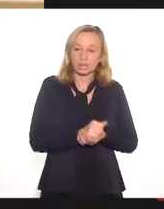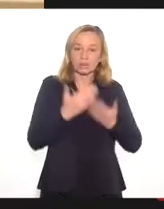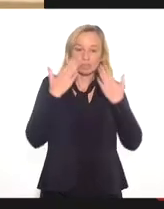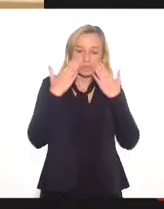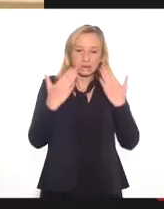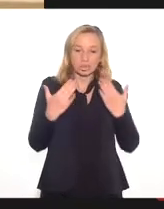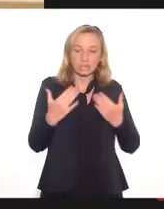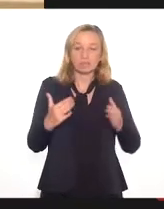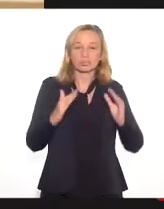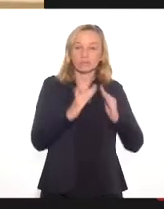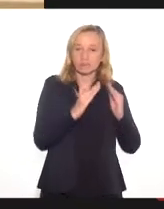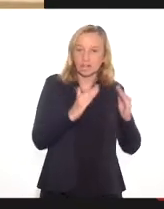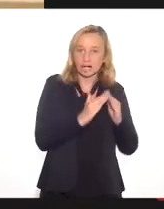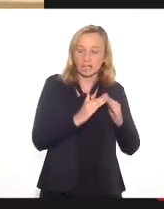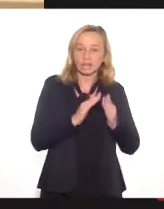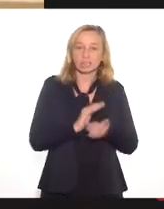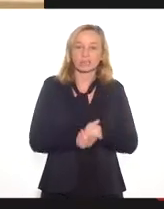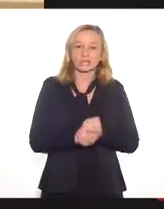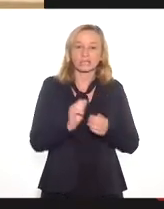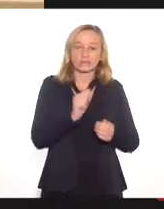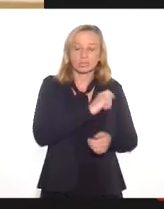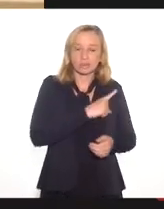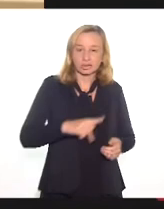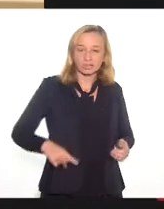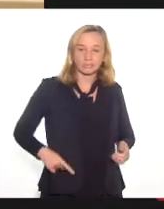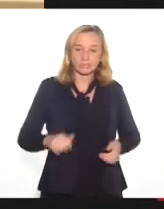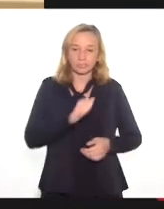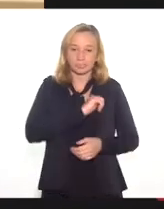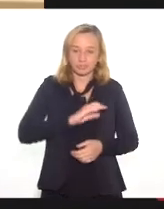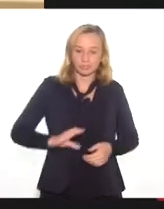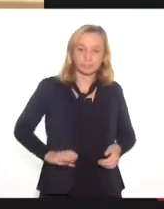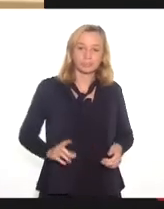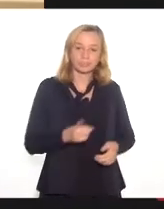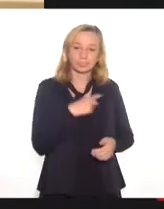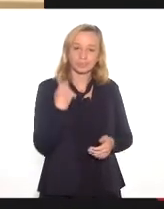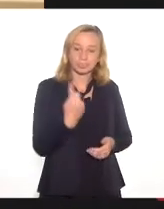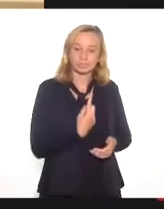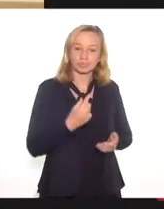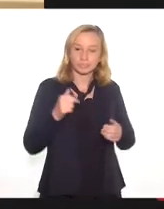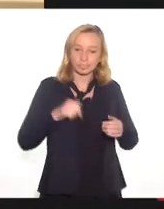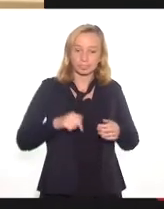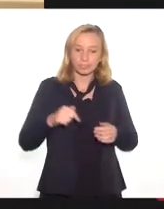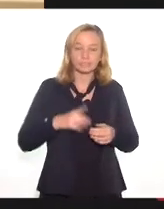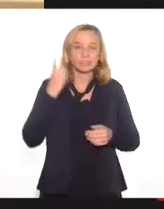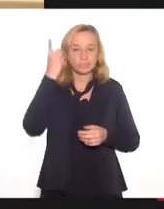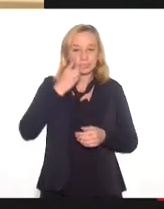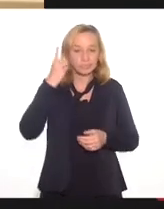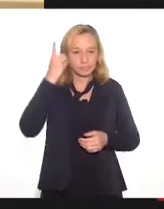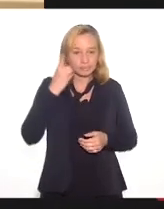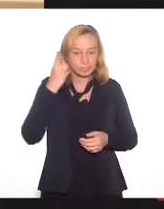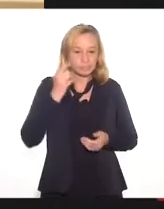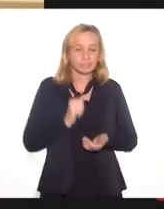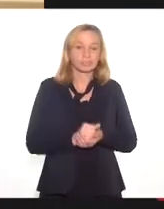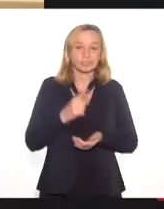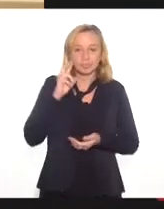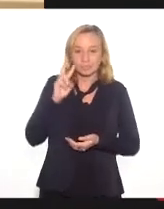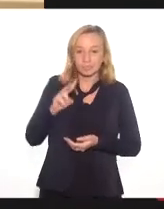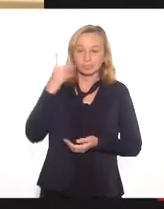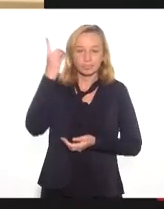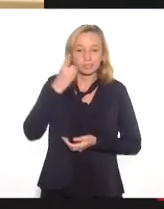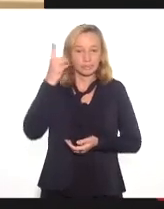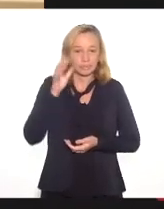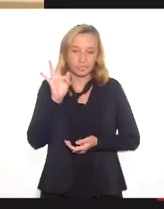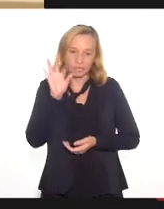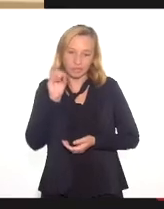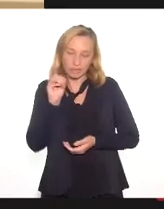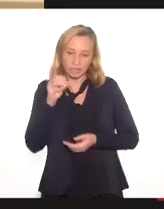apresentado por essa casa, pelo presidente André Siciliano e todos nós aqui, deputados e deputadas. Vejo que o deputado Flávio Serafini acabou